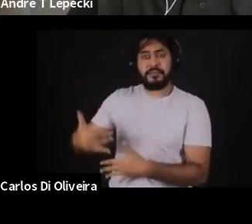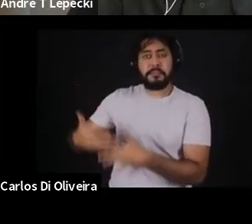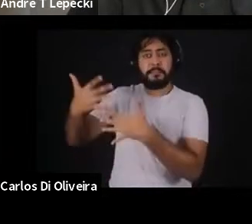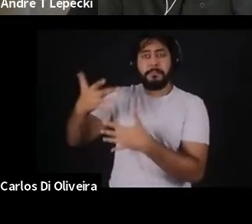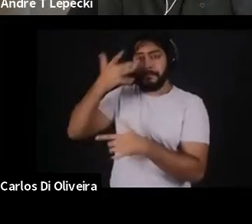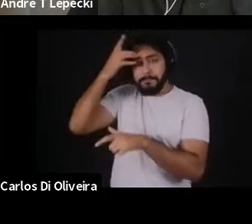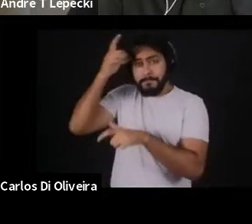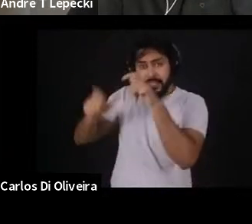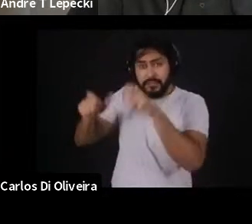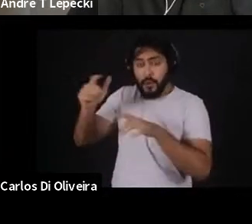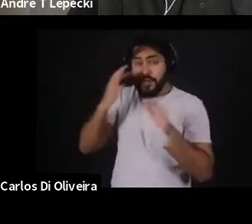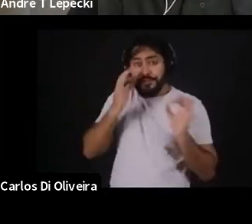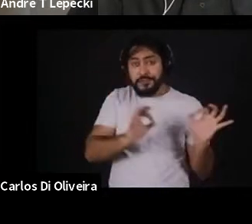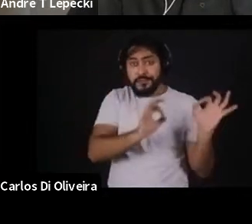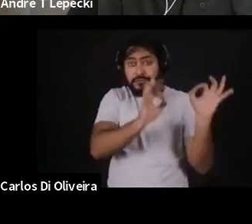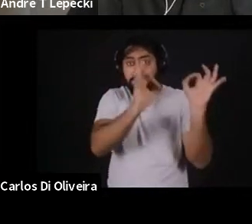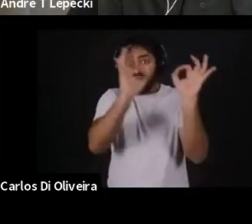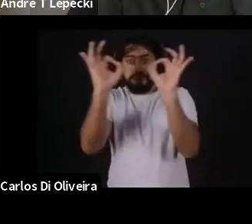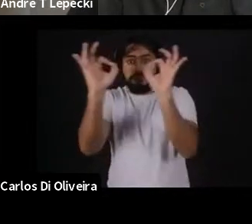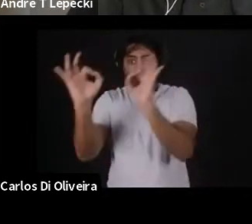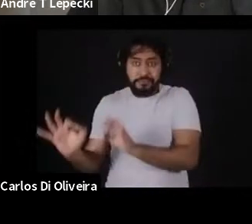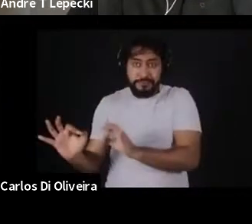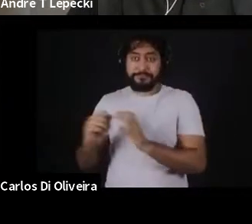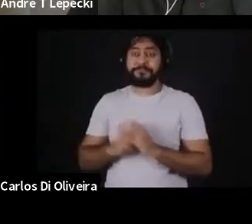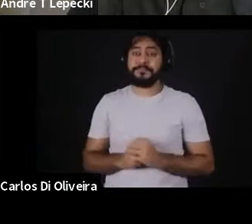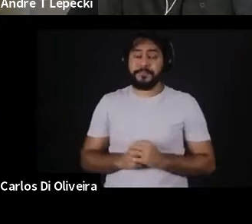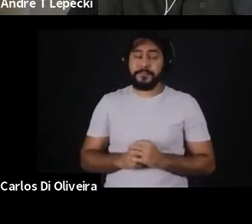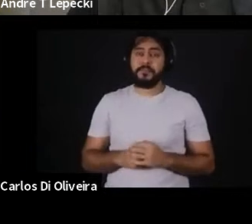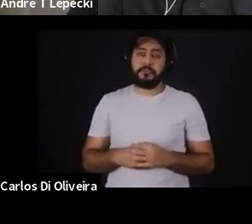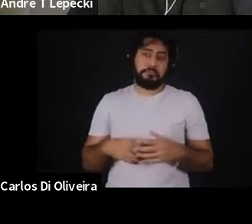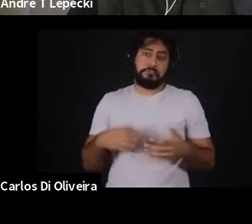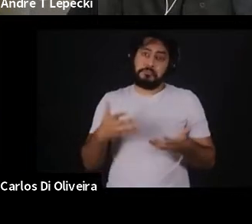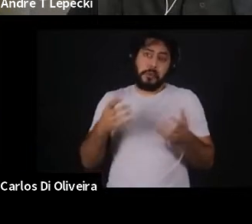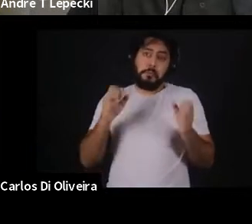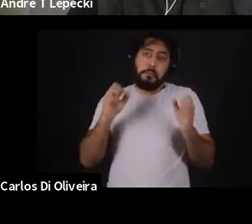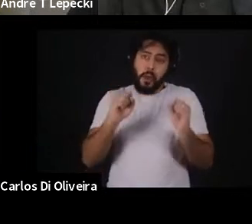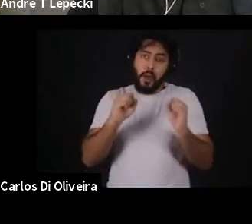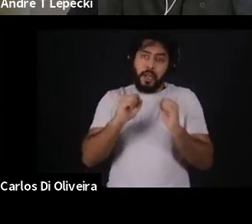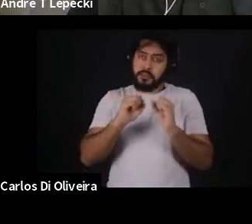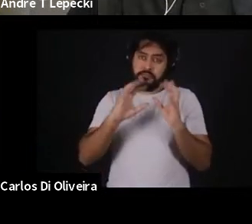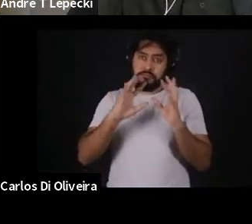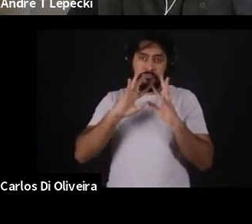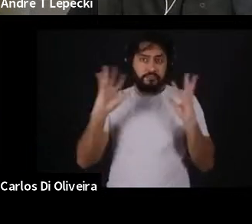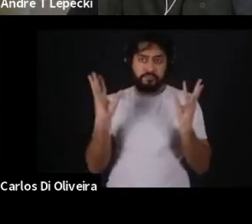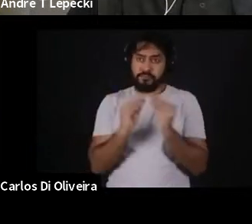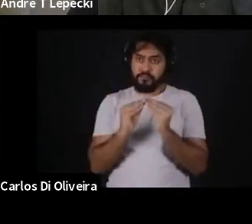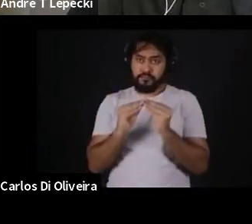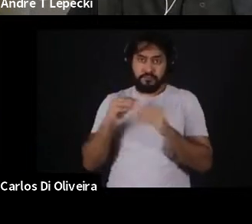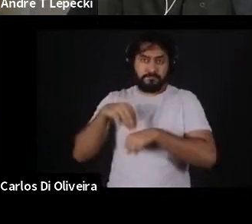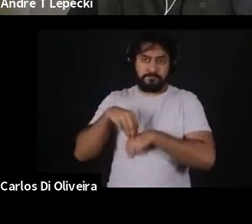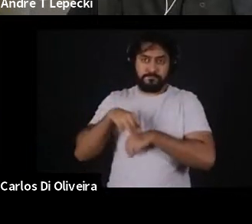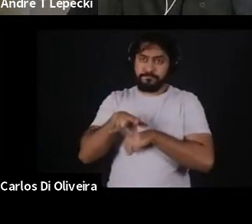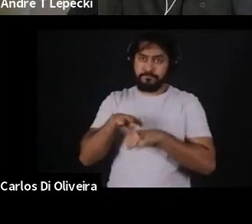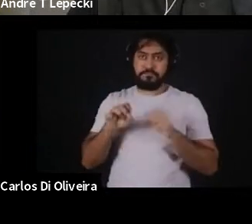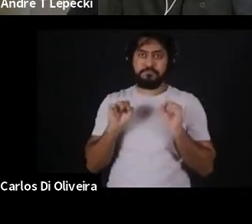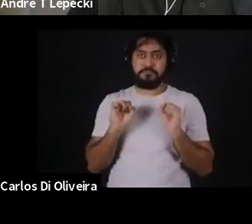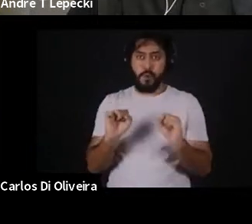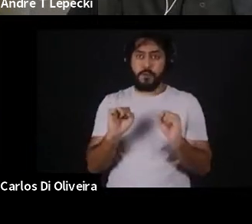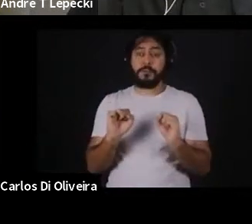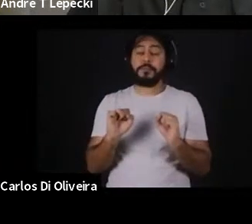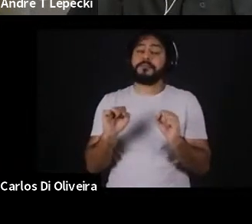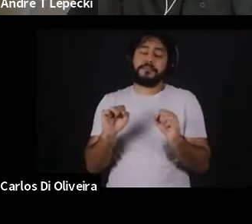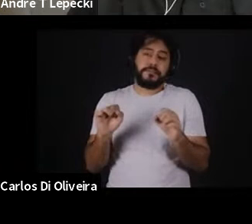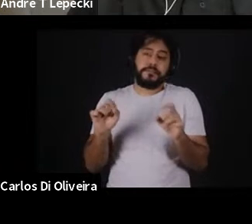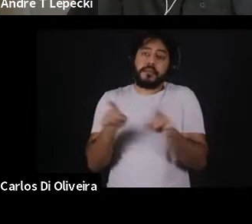até agora. Se a gente quiser fazer algumas considerações finais para encerrar, eu só tenho, mais uma vez,